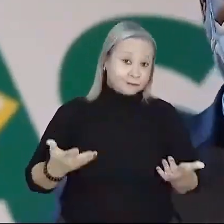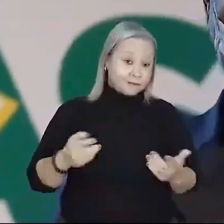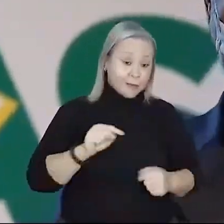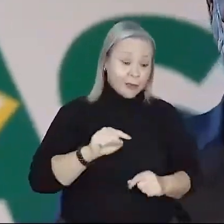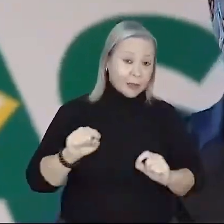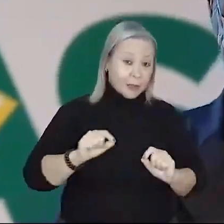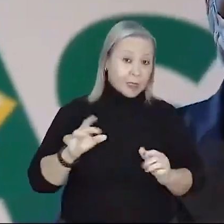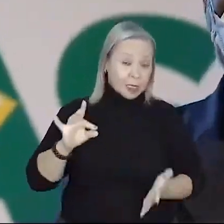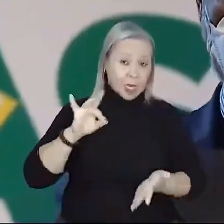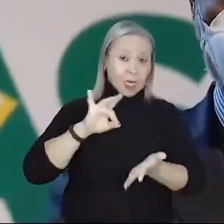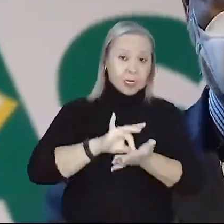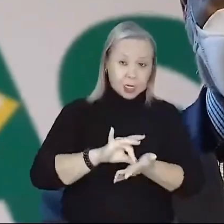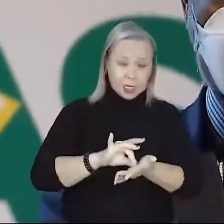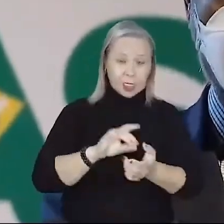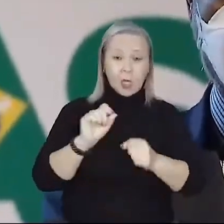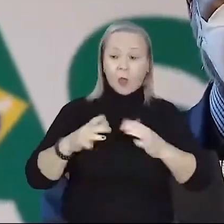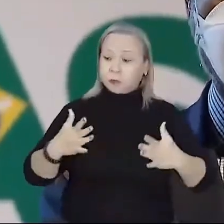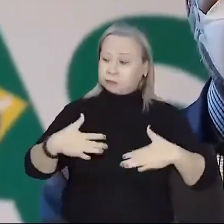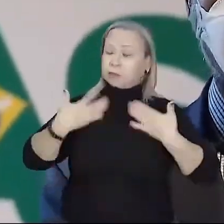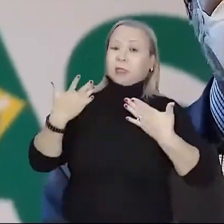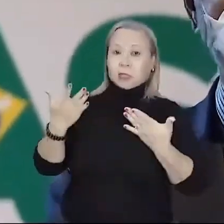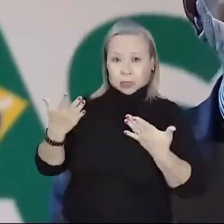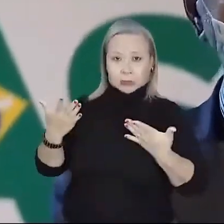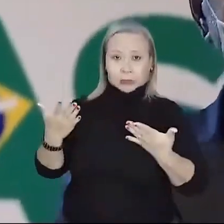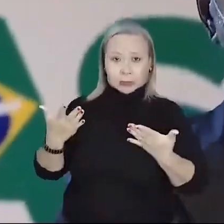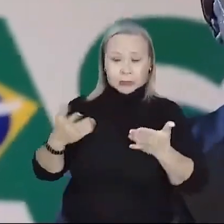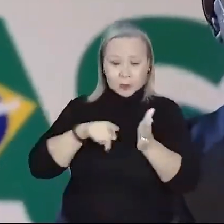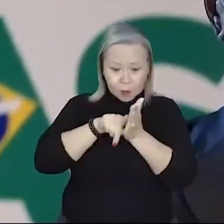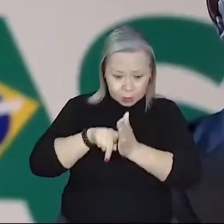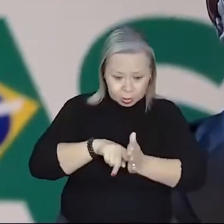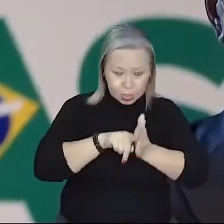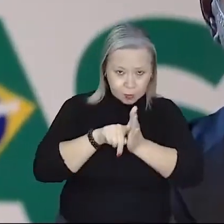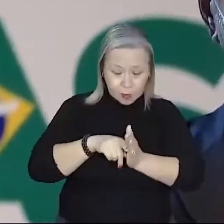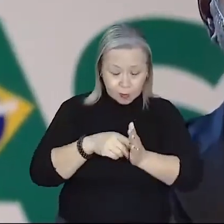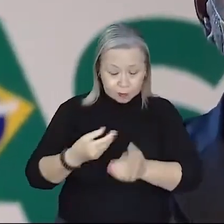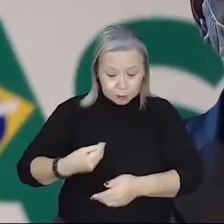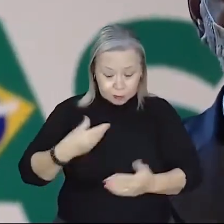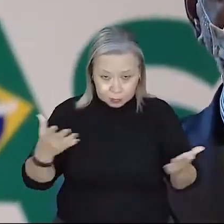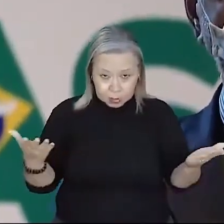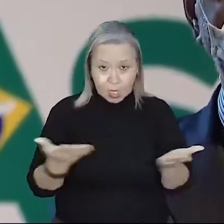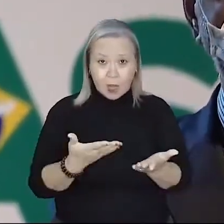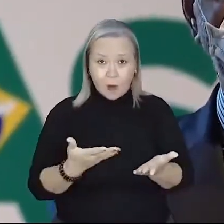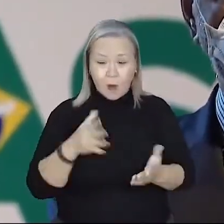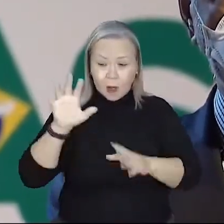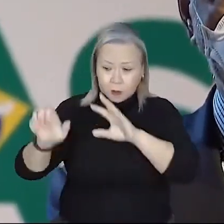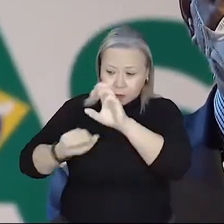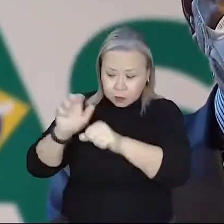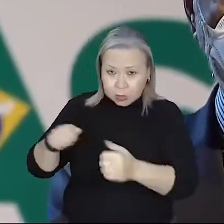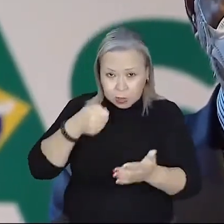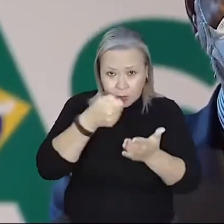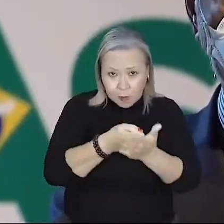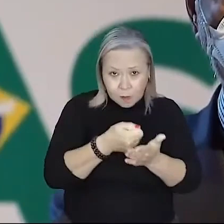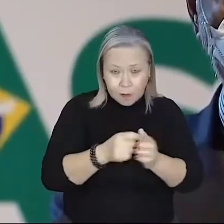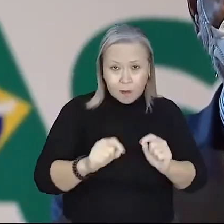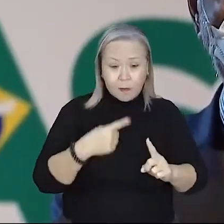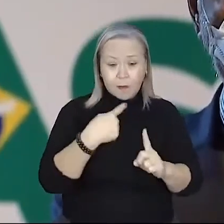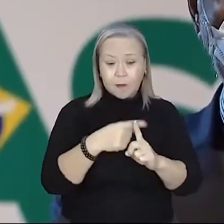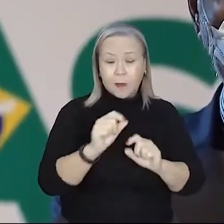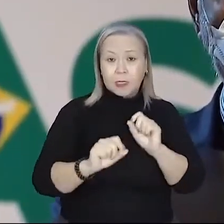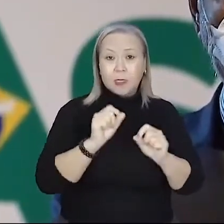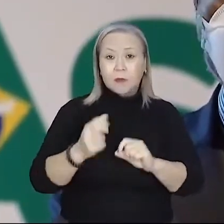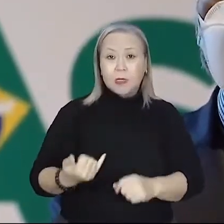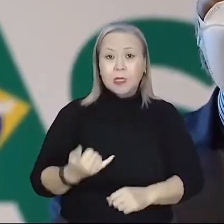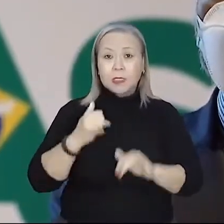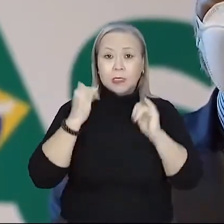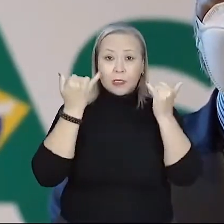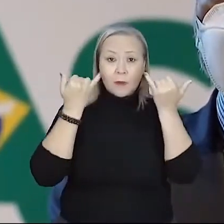este é o quadro. E o que nos surpreende, faz parte do diagnóstico, nós estamos agora buscando a confirmação dessas informações, é